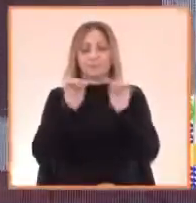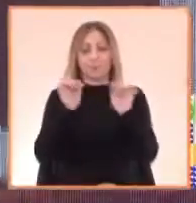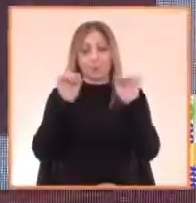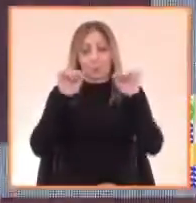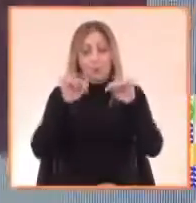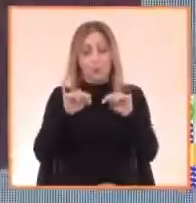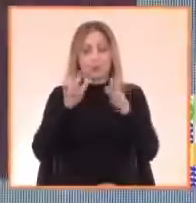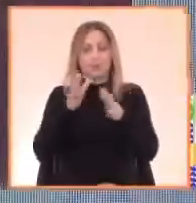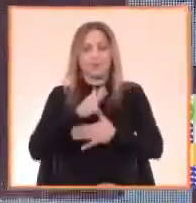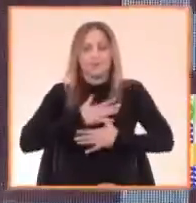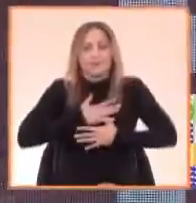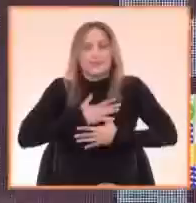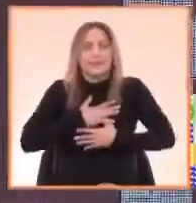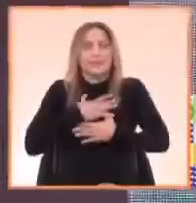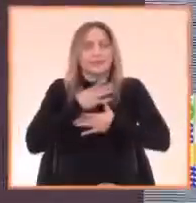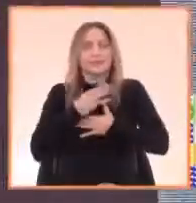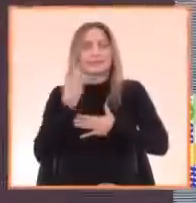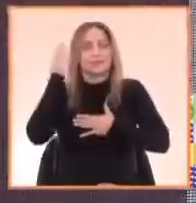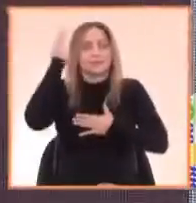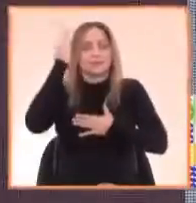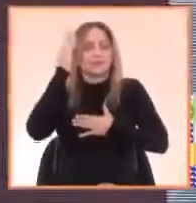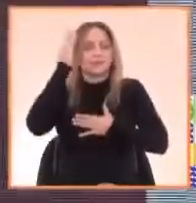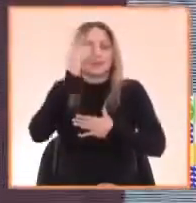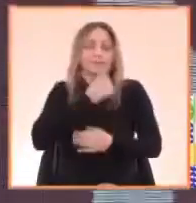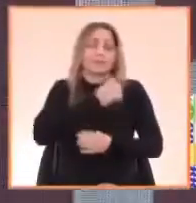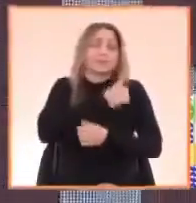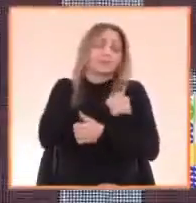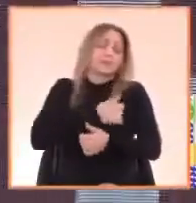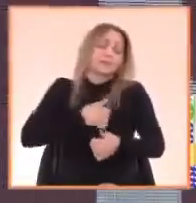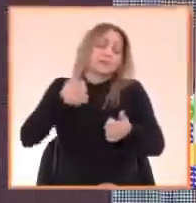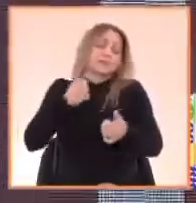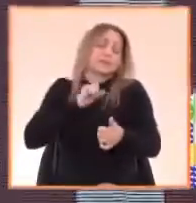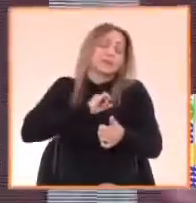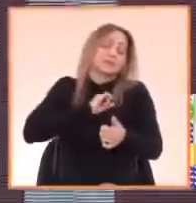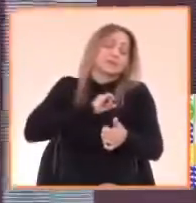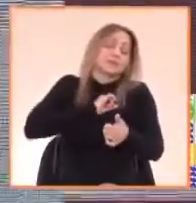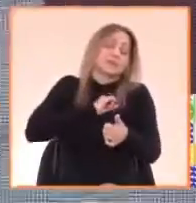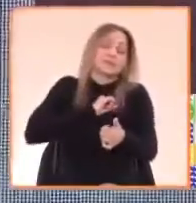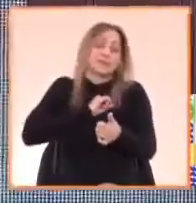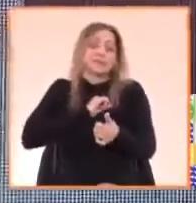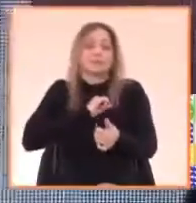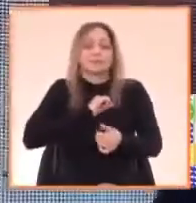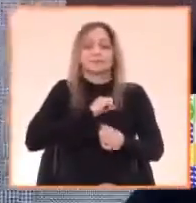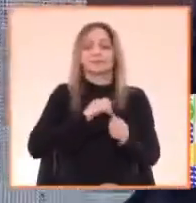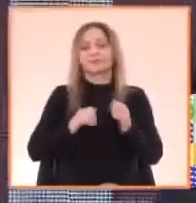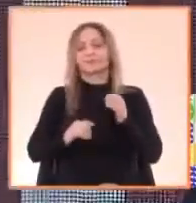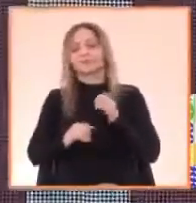beijos apertou a saudade. Mulher da minha cidade, morena linda,